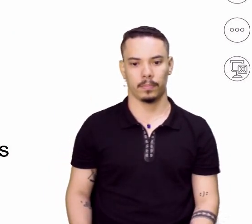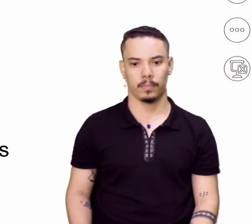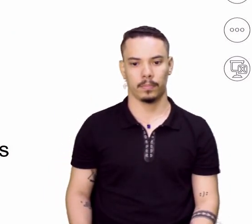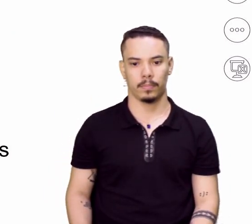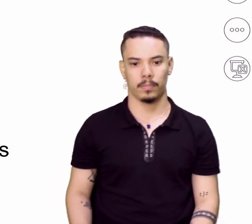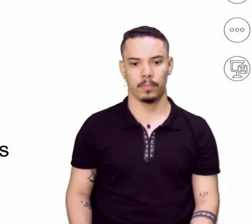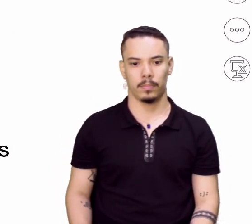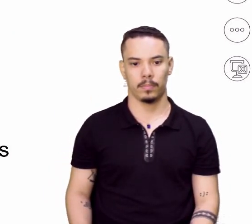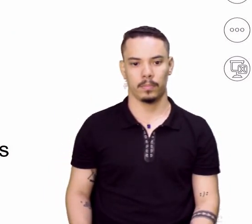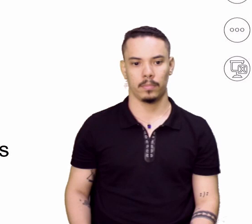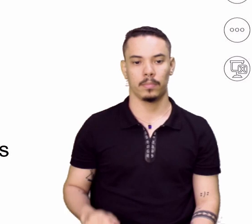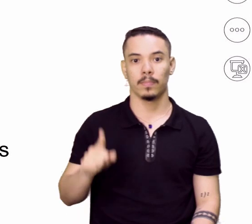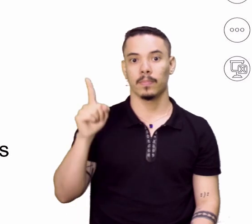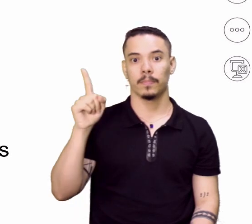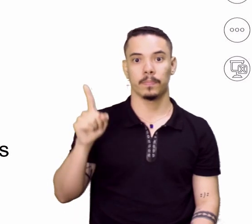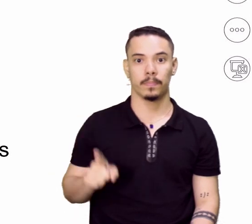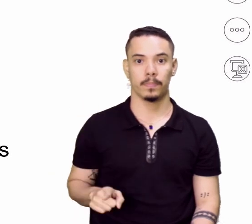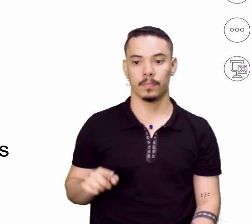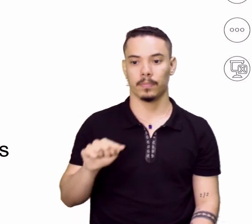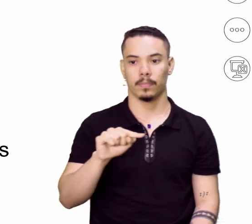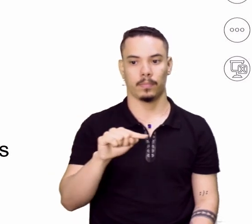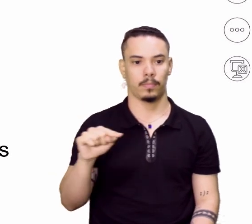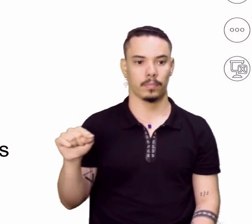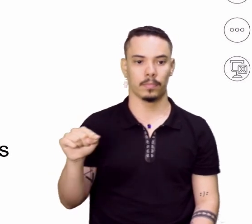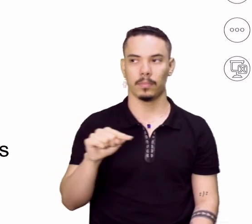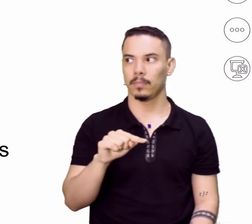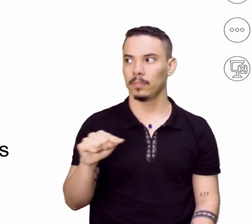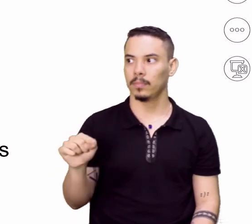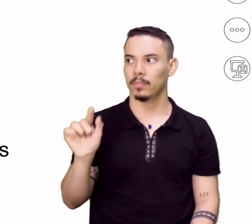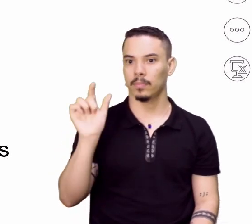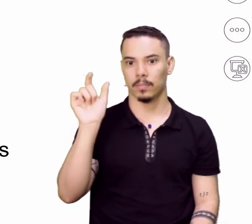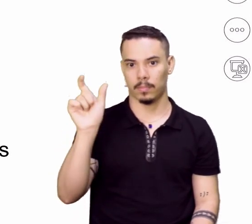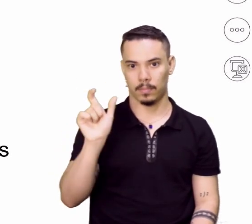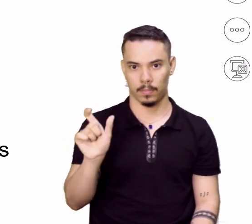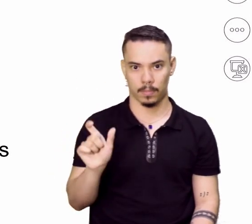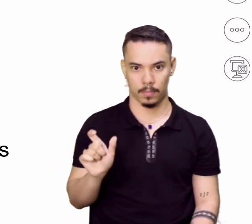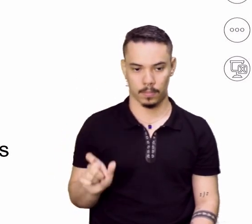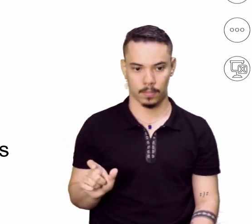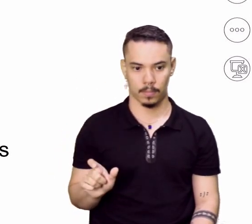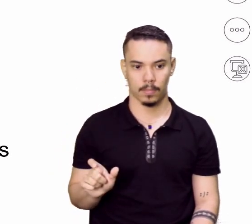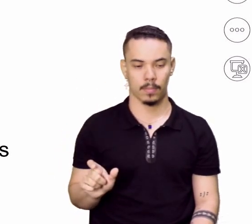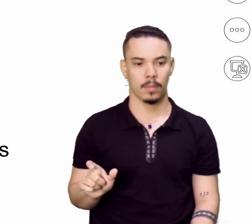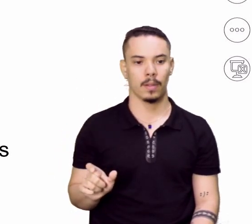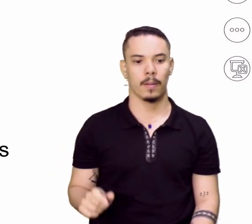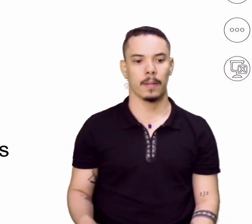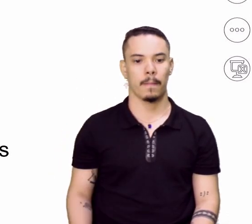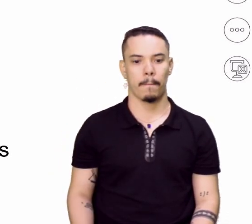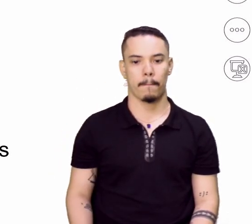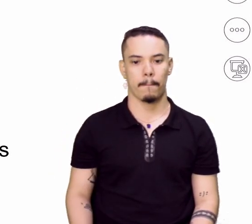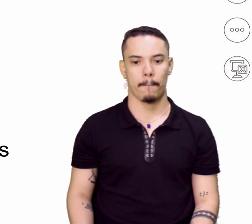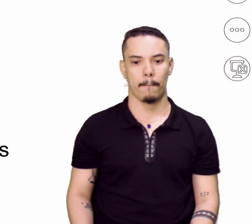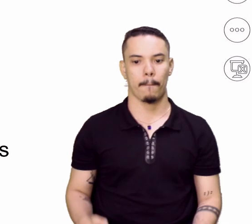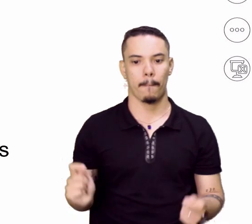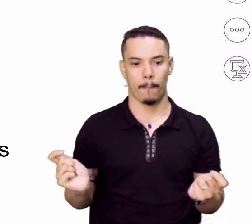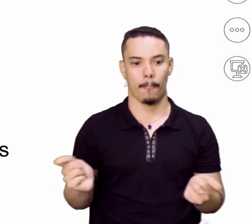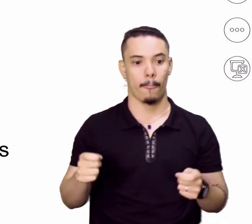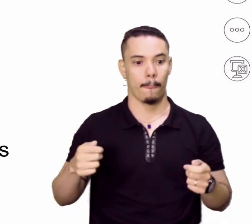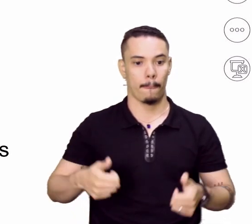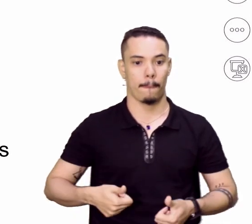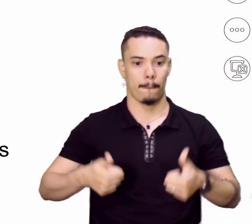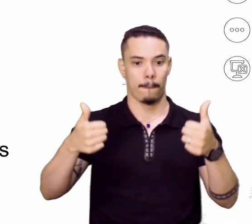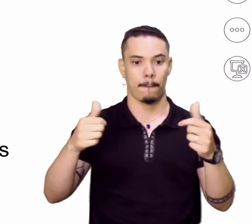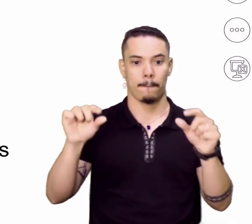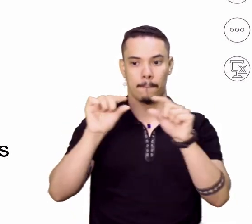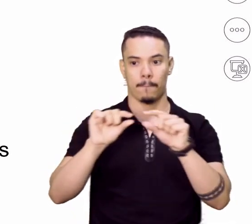ia sublinhar as palavras que poderiam ficar melhor aí em cada